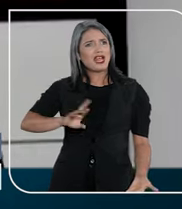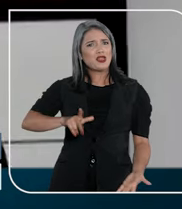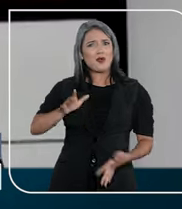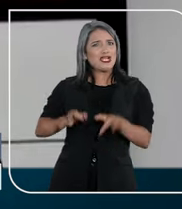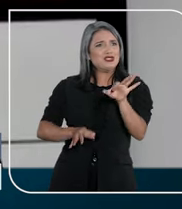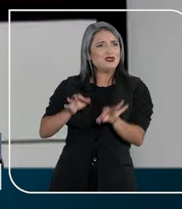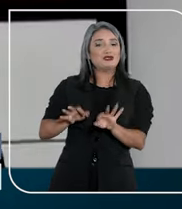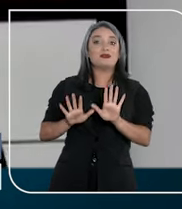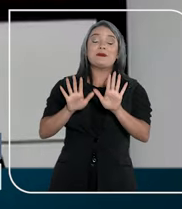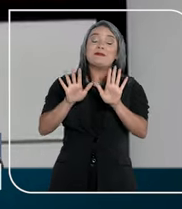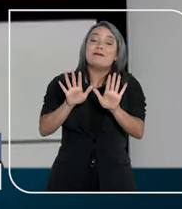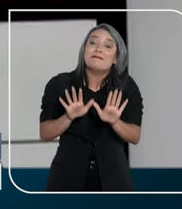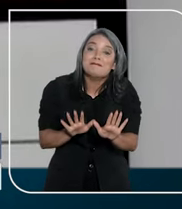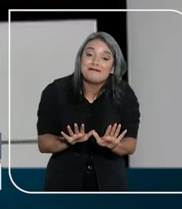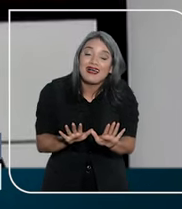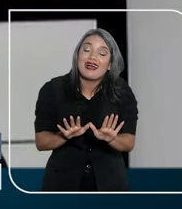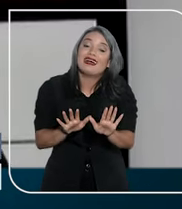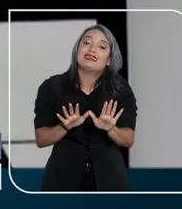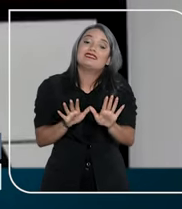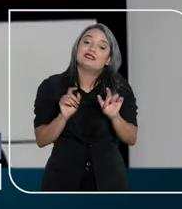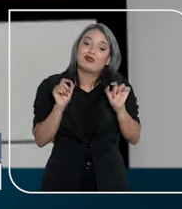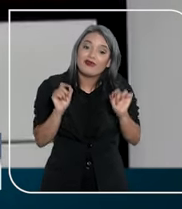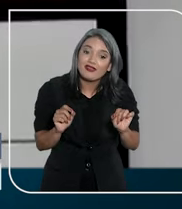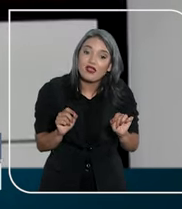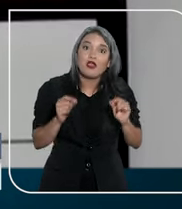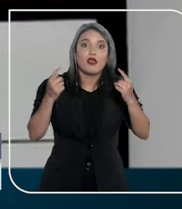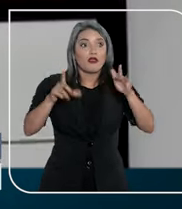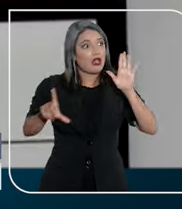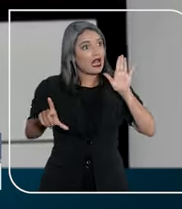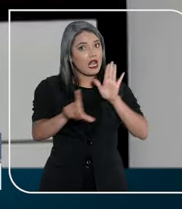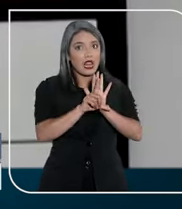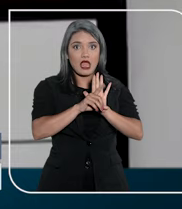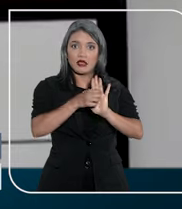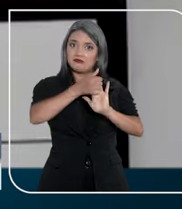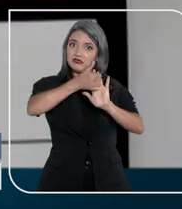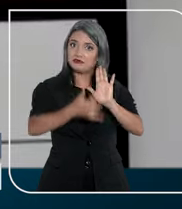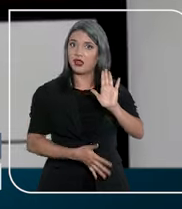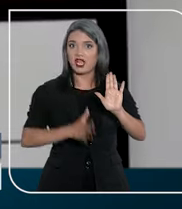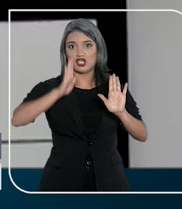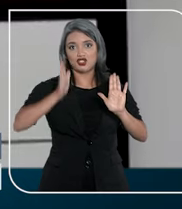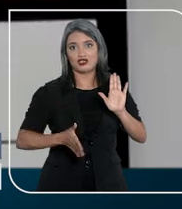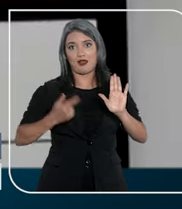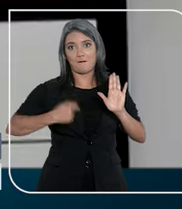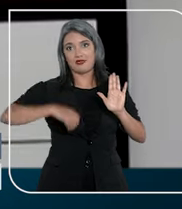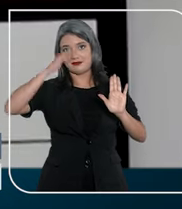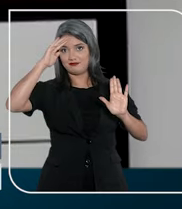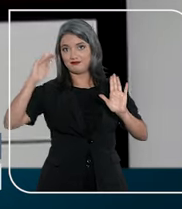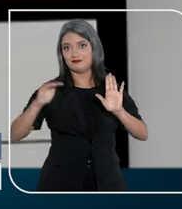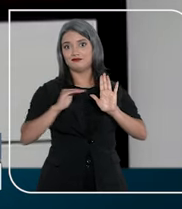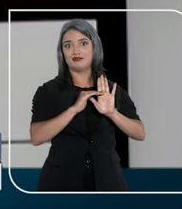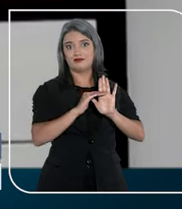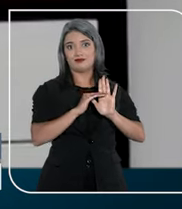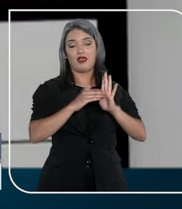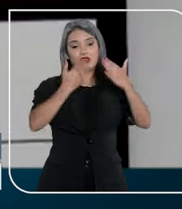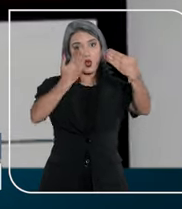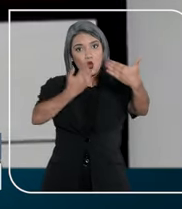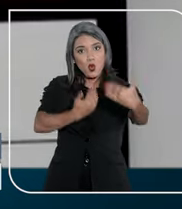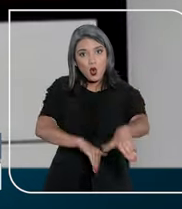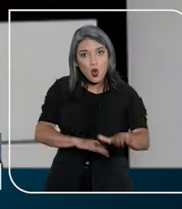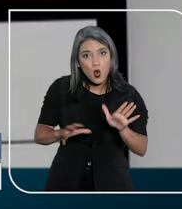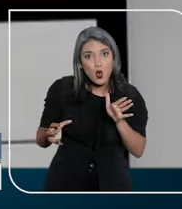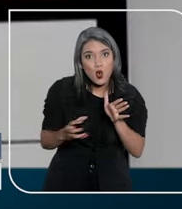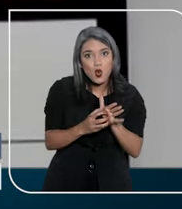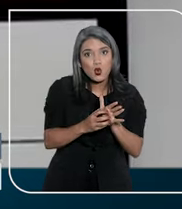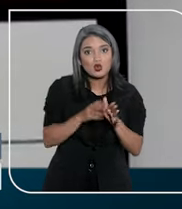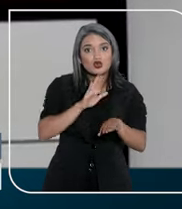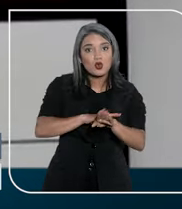momento, mas, como nós bem sabemos, nós temos que obedecer à lei. E a validade do concurso, o prazo de validade do concurso,